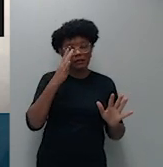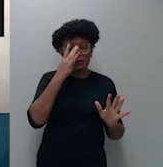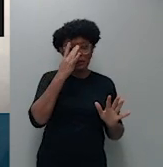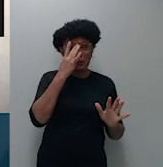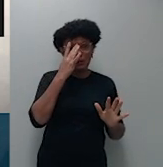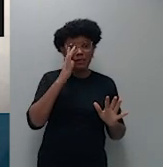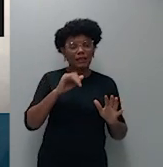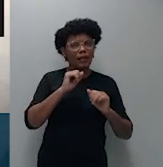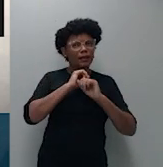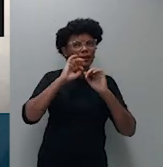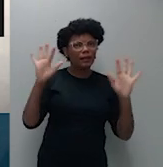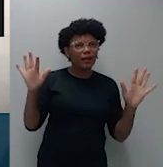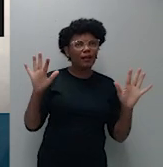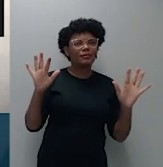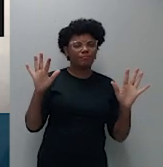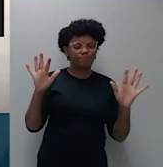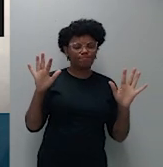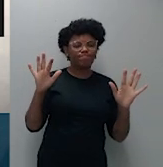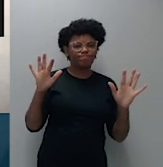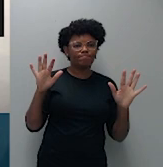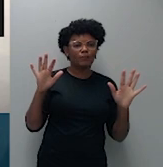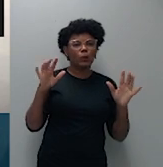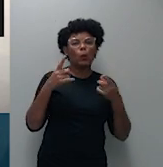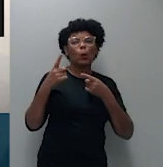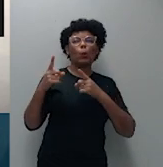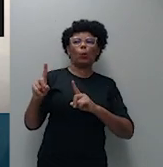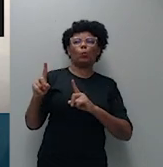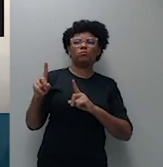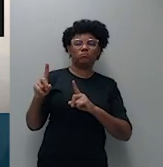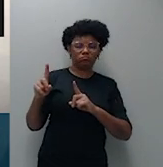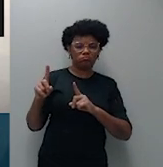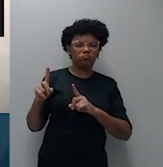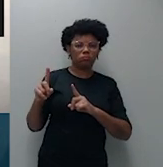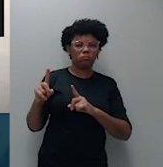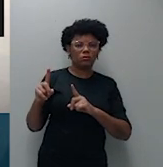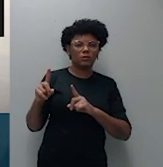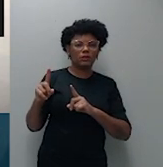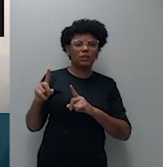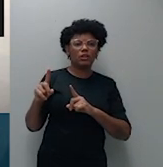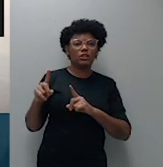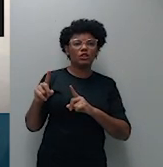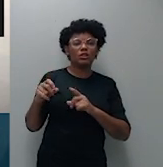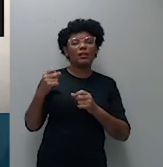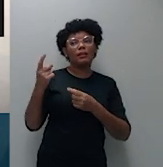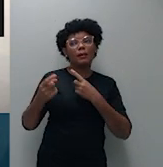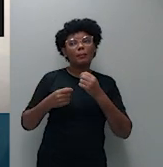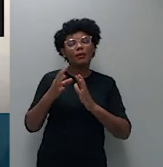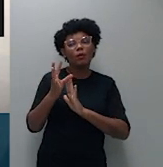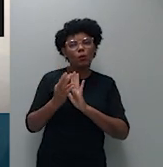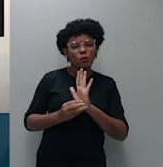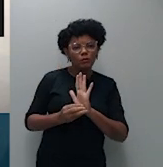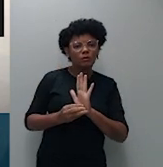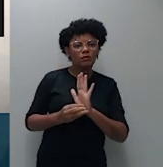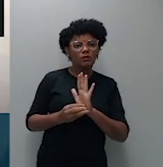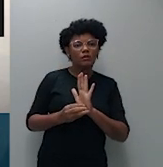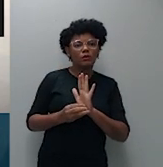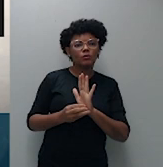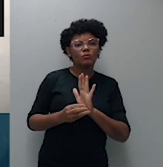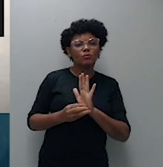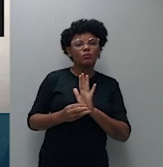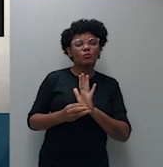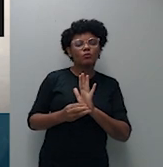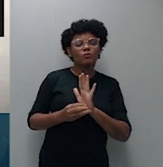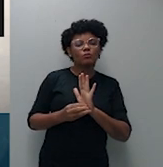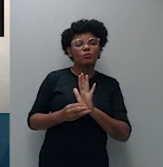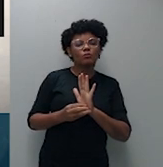configuração como Office viva terminado conteúdo que se que se quer